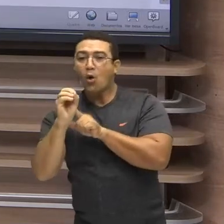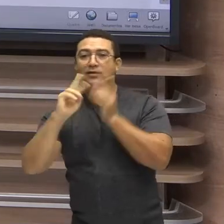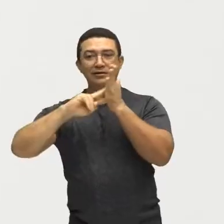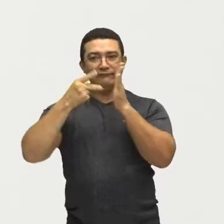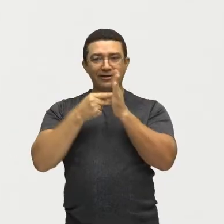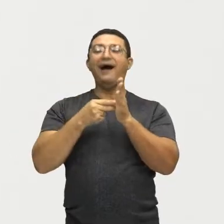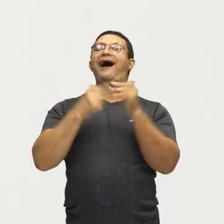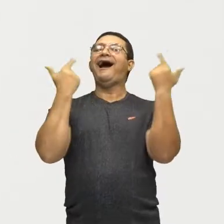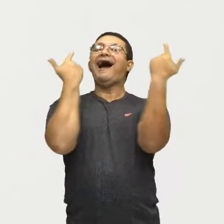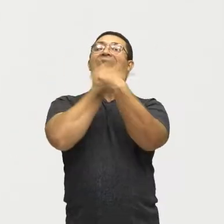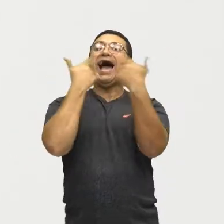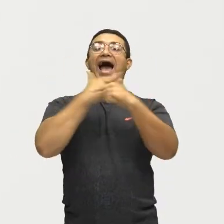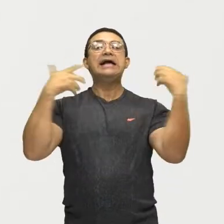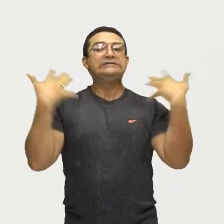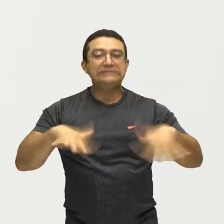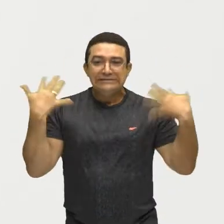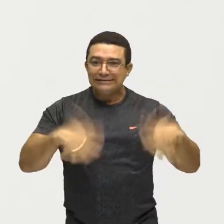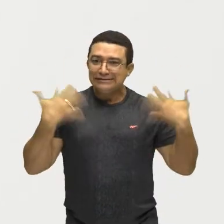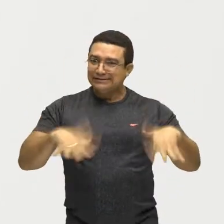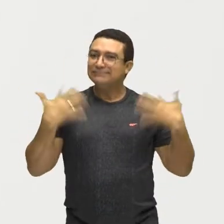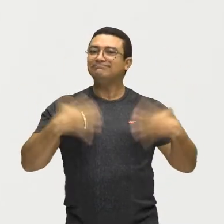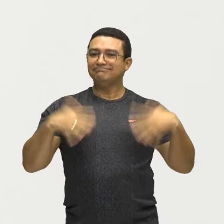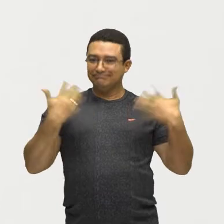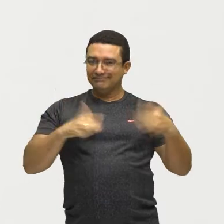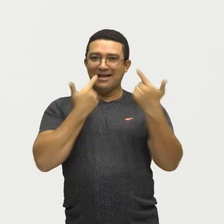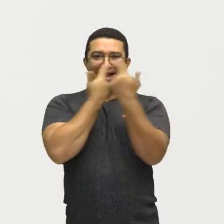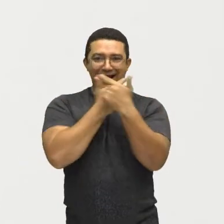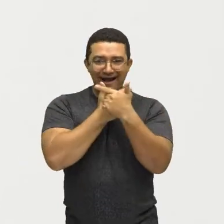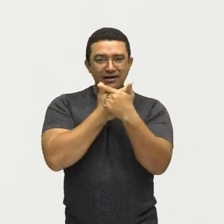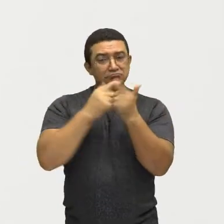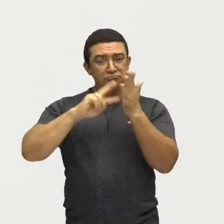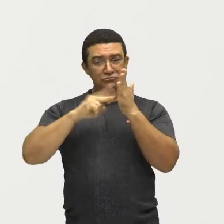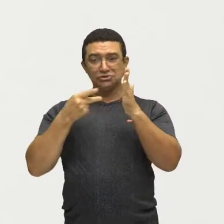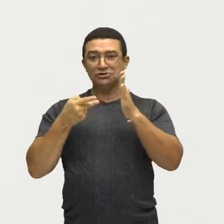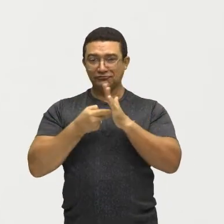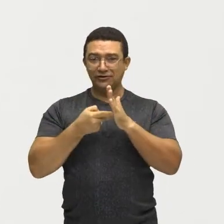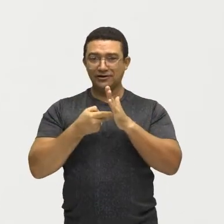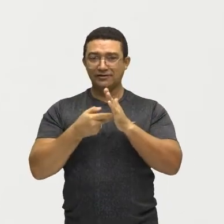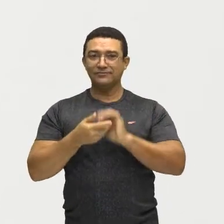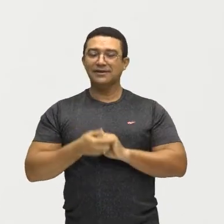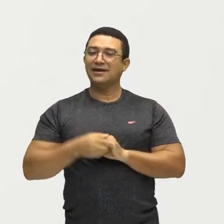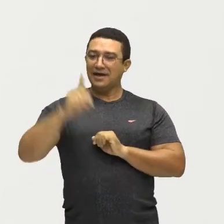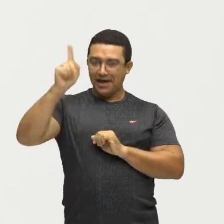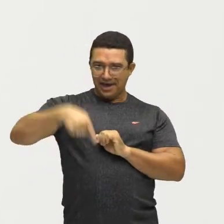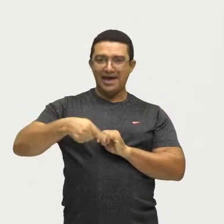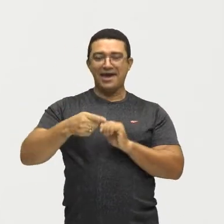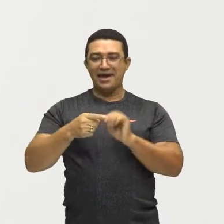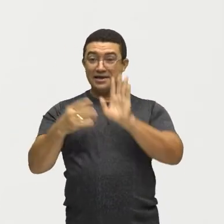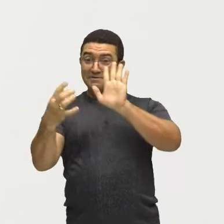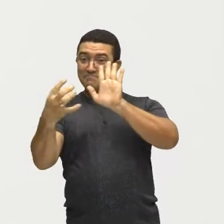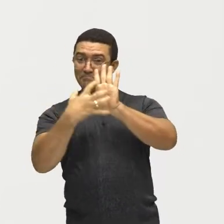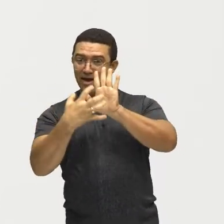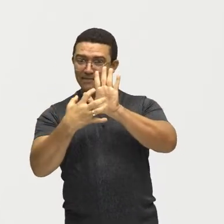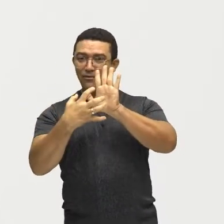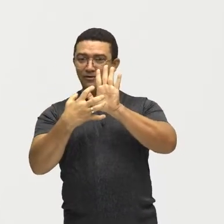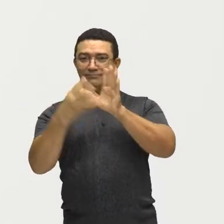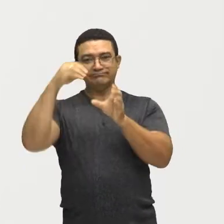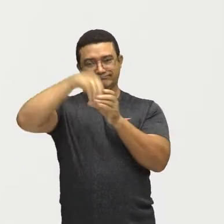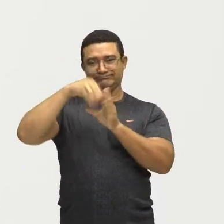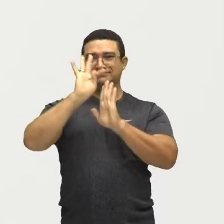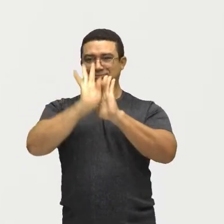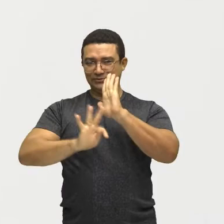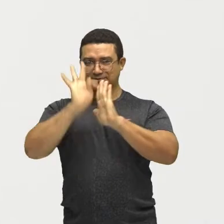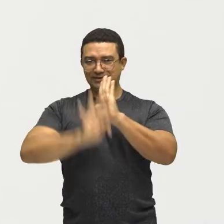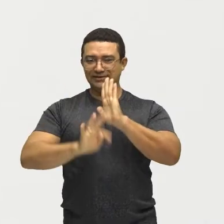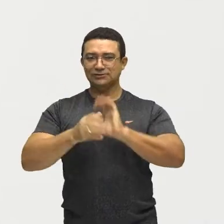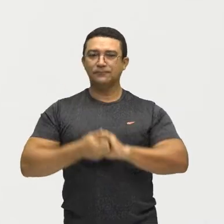né? Então, morro de rir aqui é um exagero, eu posso considerar uma hipérbole dentro desse texto. Então,